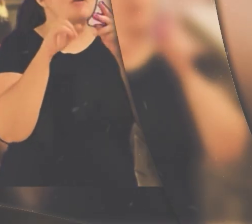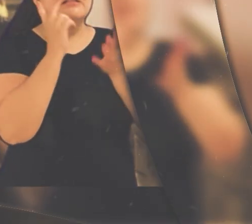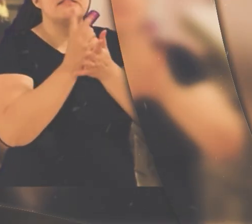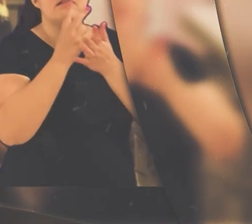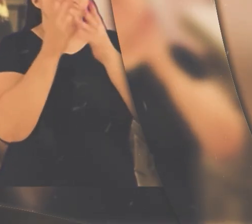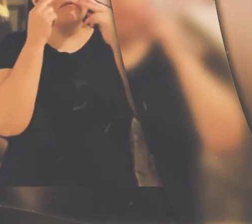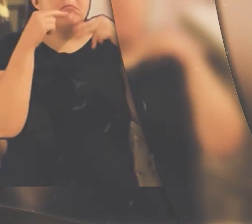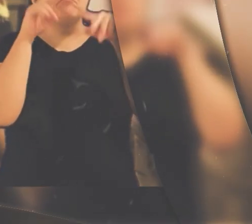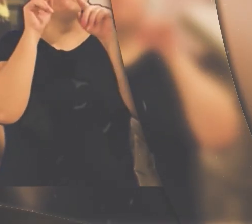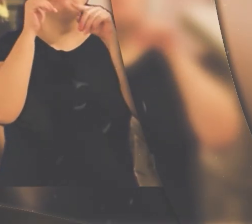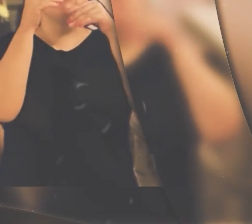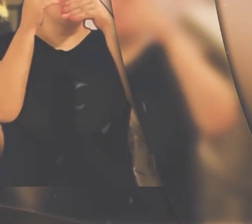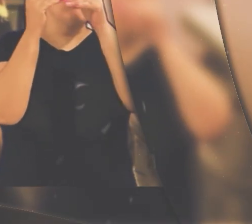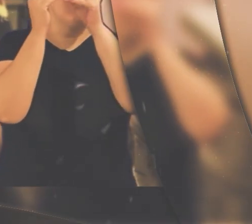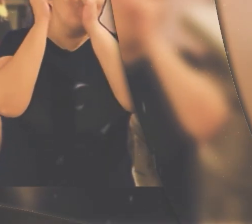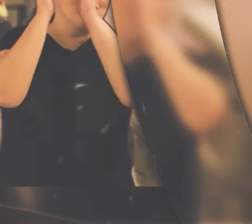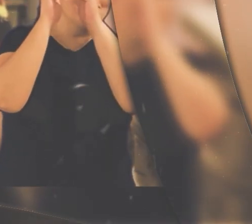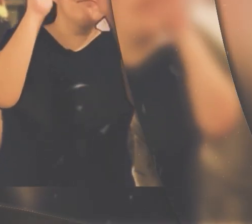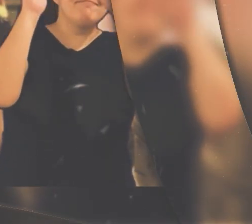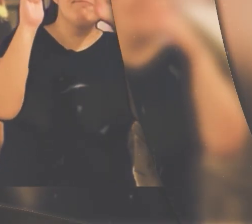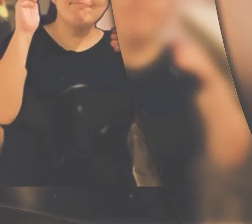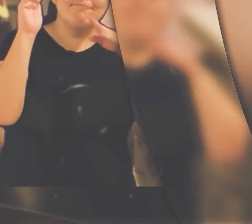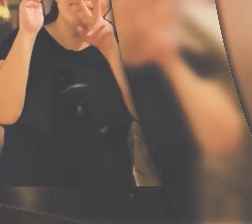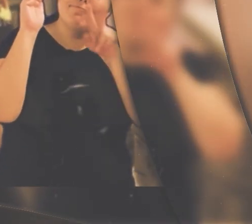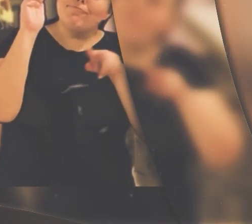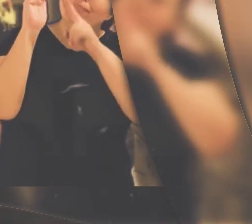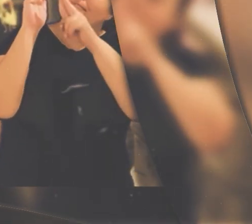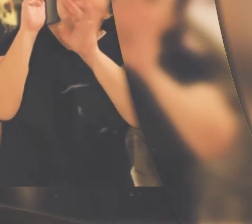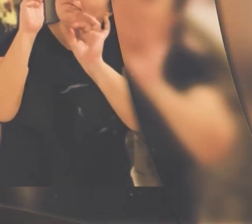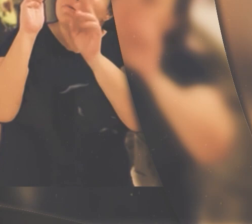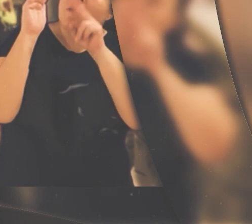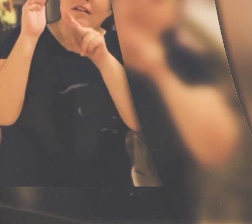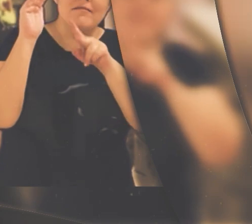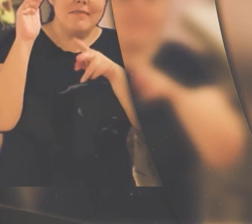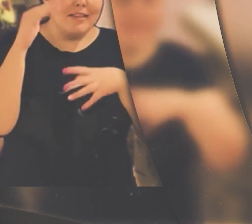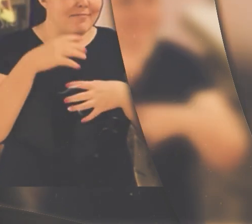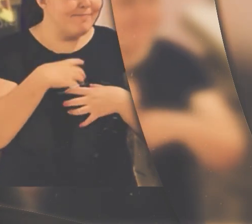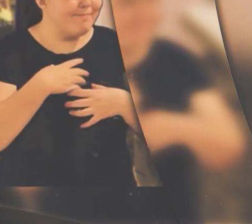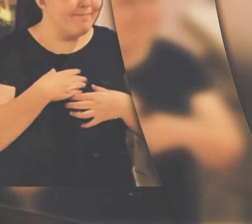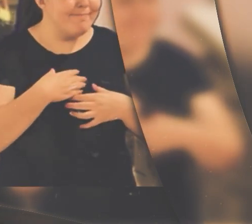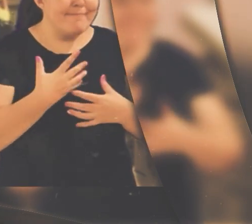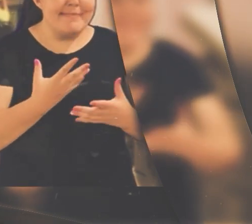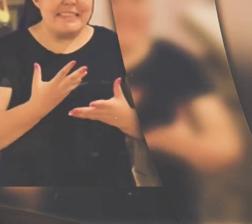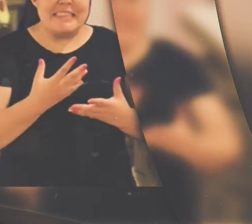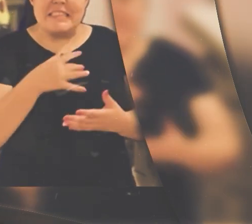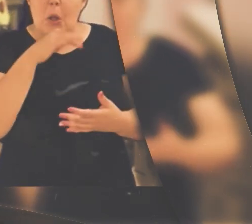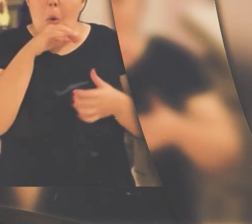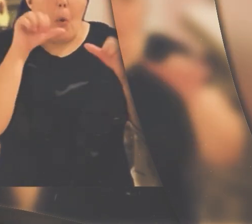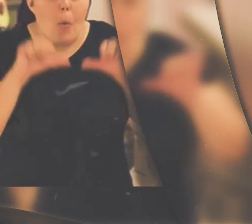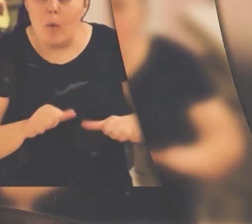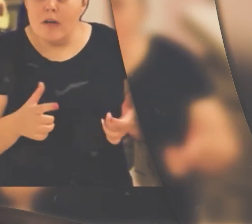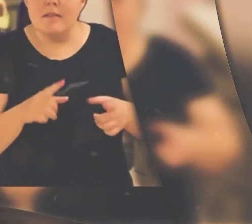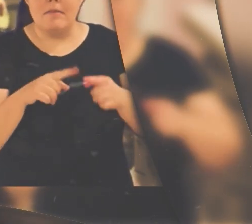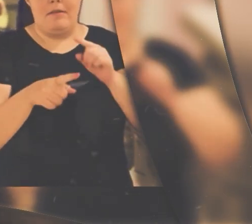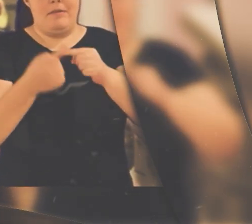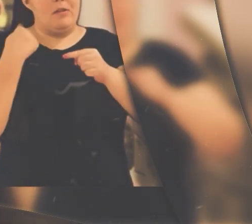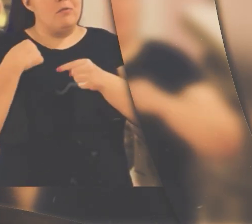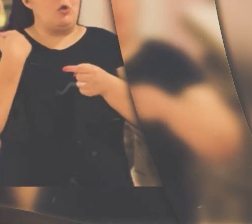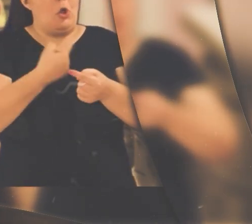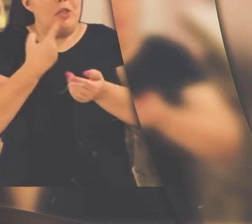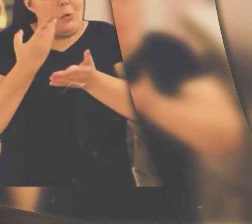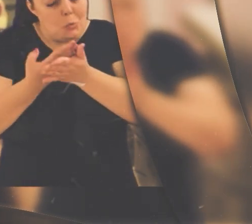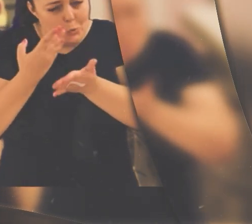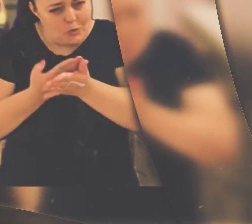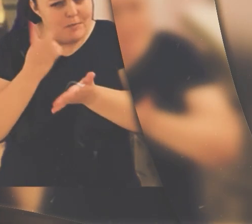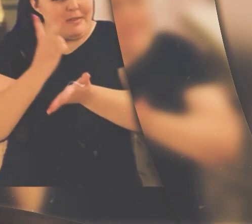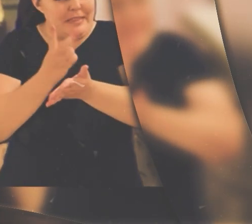teto. Isso eu achei assim uma coisa horrível, né? Existe um fator que a gente estuda, que